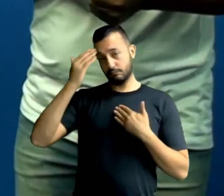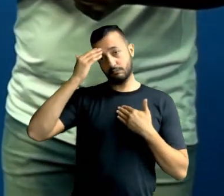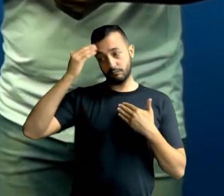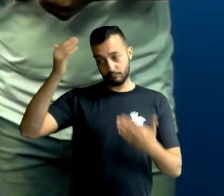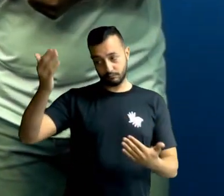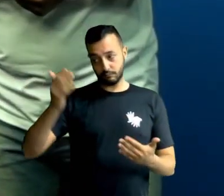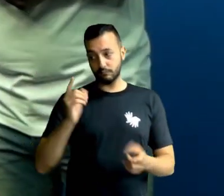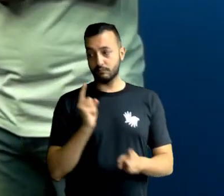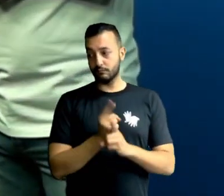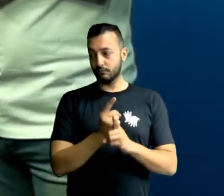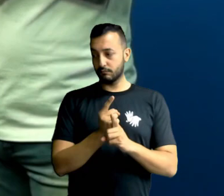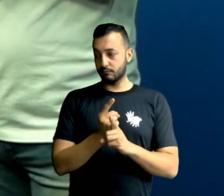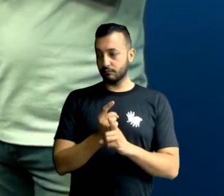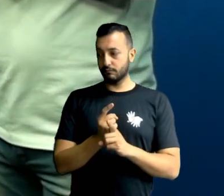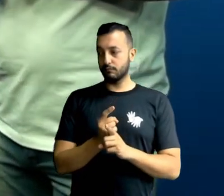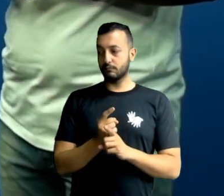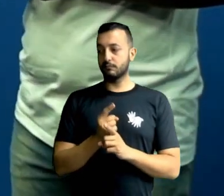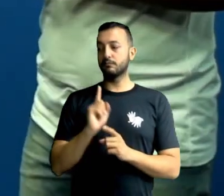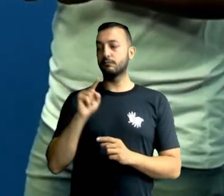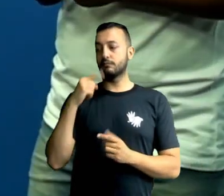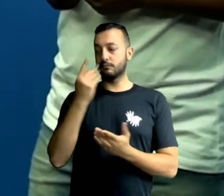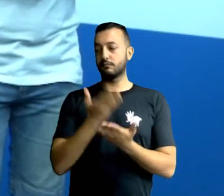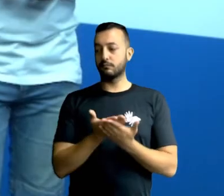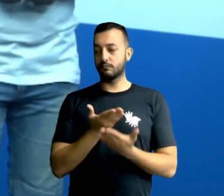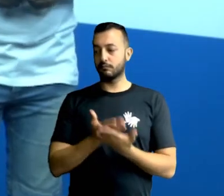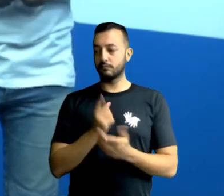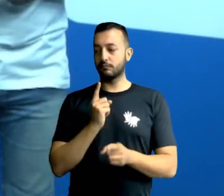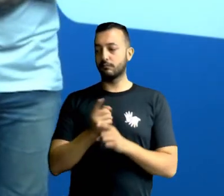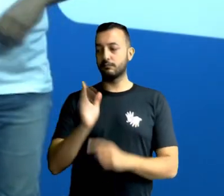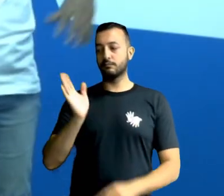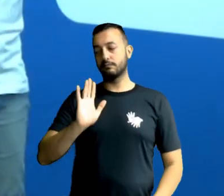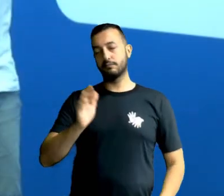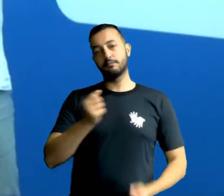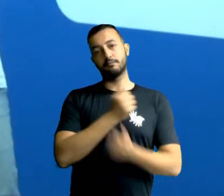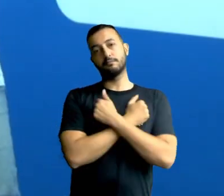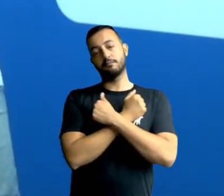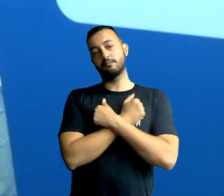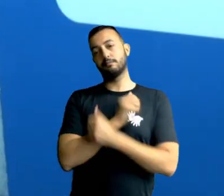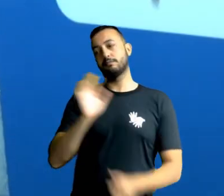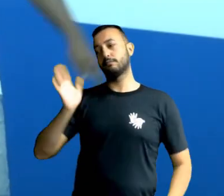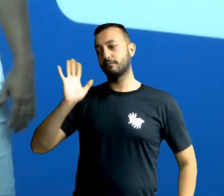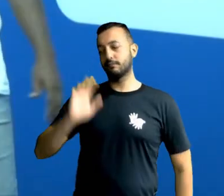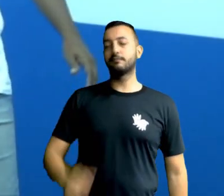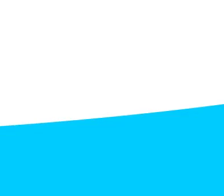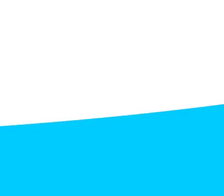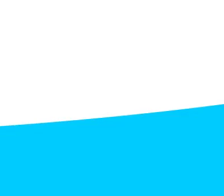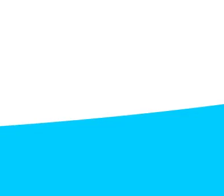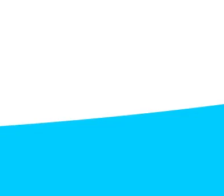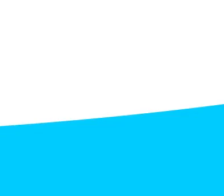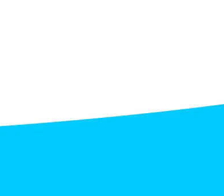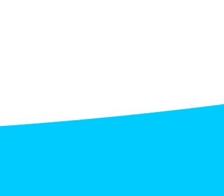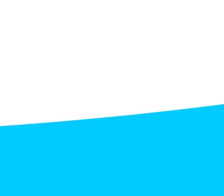muito obrigado pelo nosso encontro. Até a nossa próxima aula. Valeu. Um abraço. Tchau, tchau.